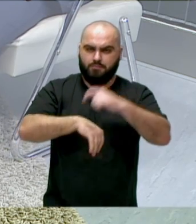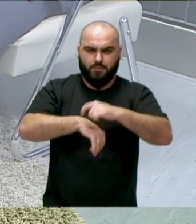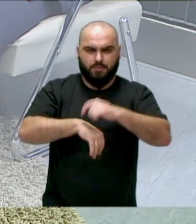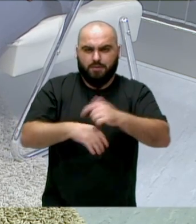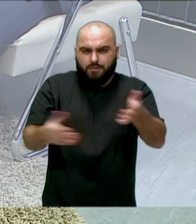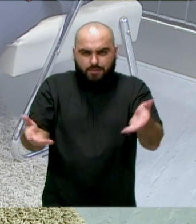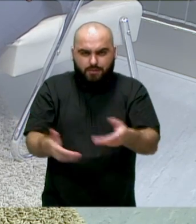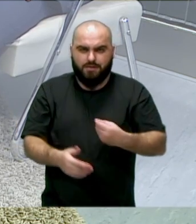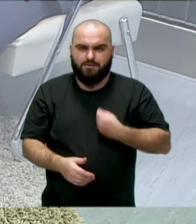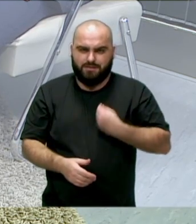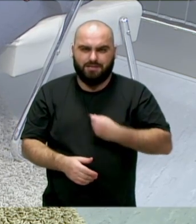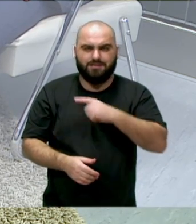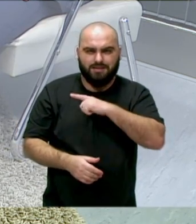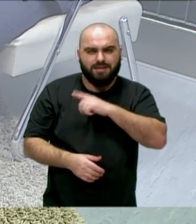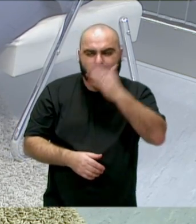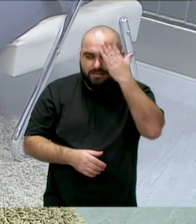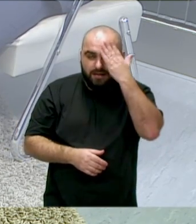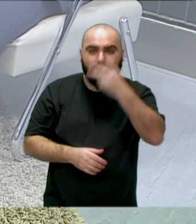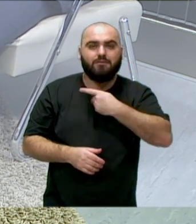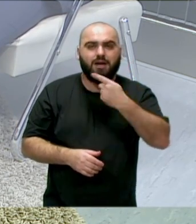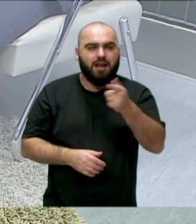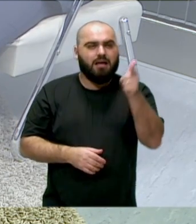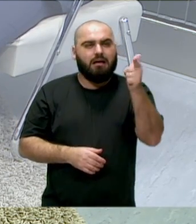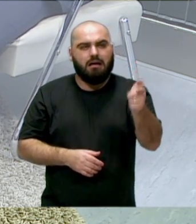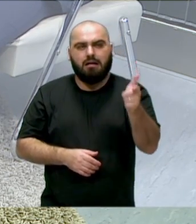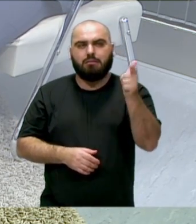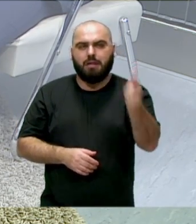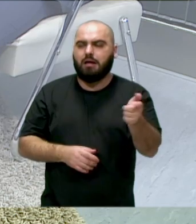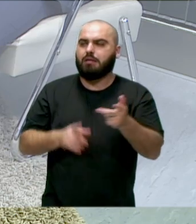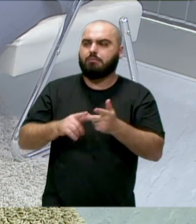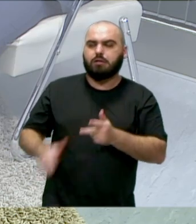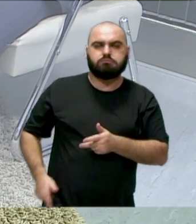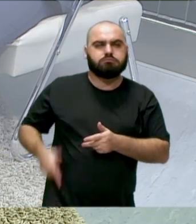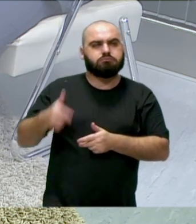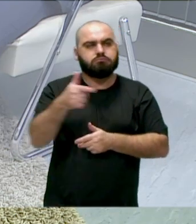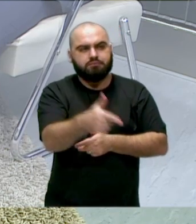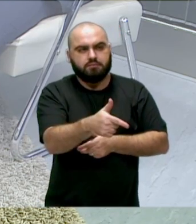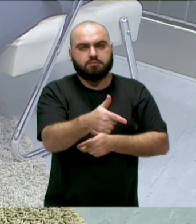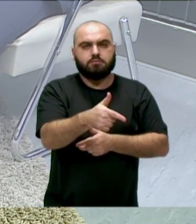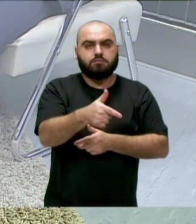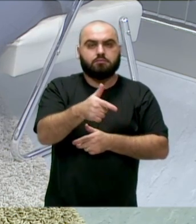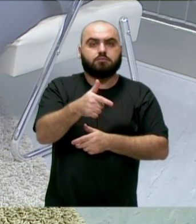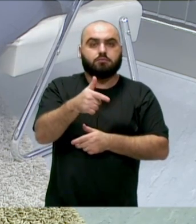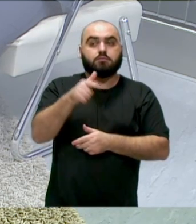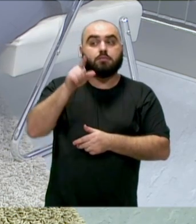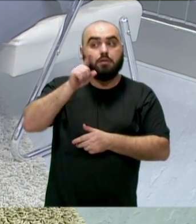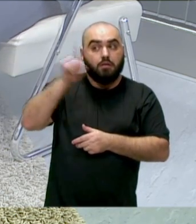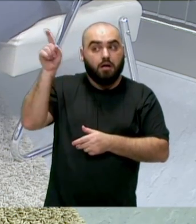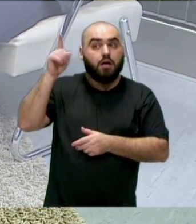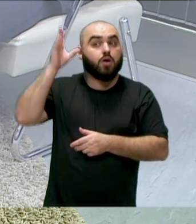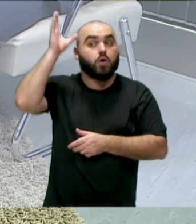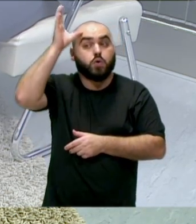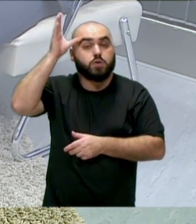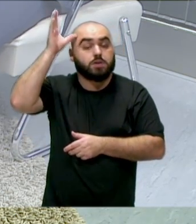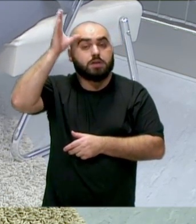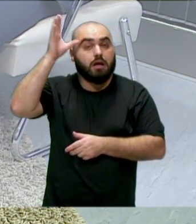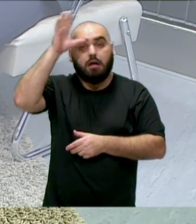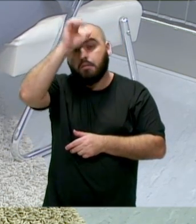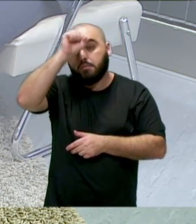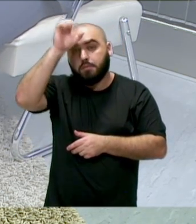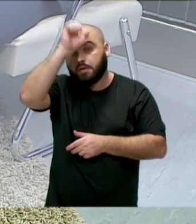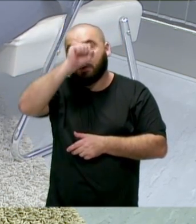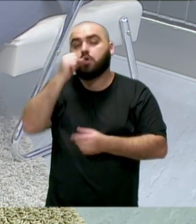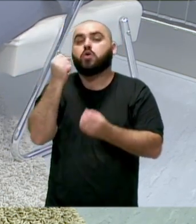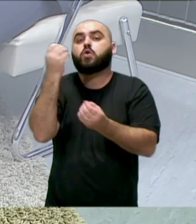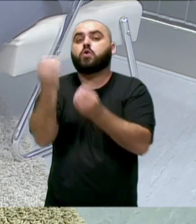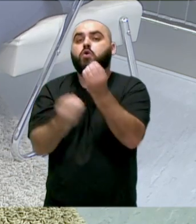vive também, quando se fala em armamento, em um porte de arma, eu acho que o clube faz esse papel de consciência realmente de